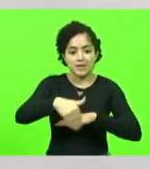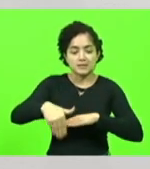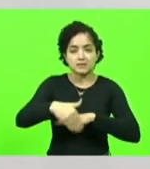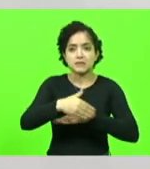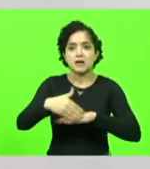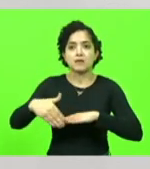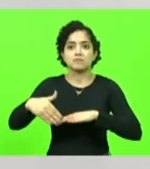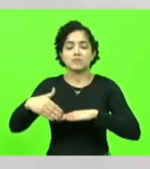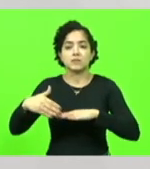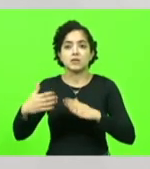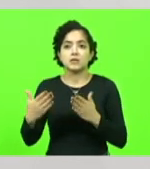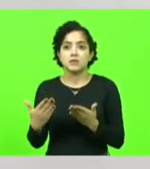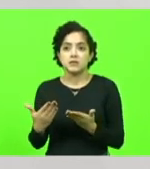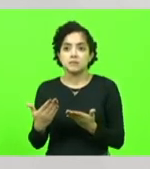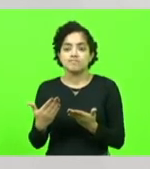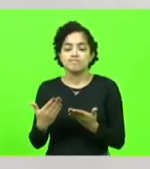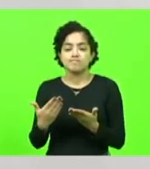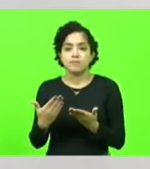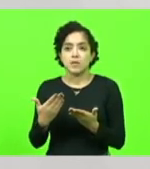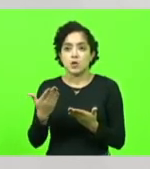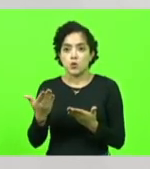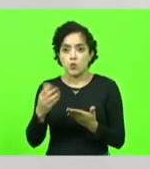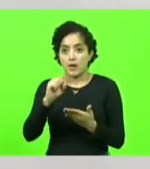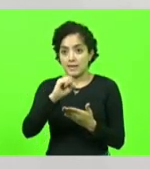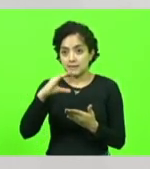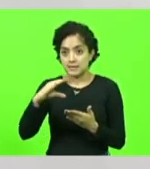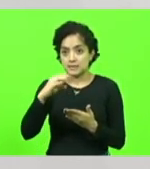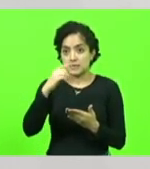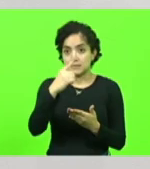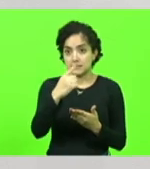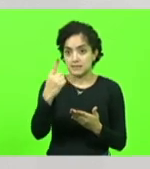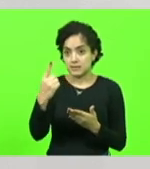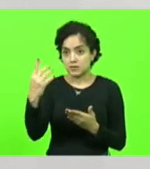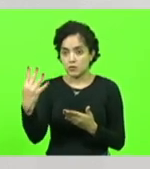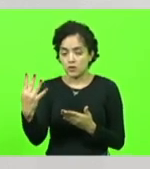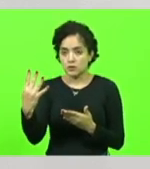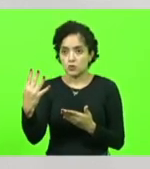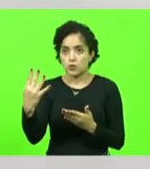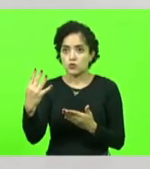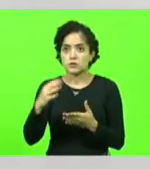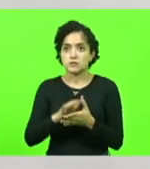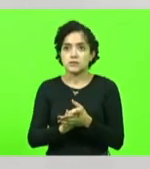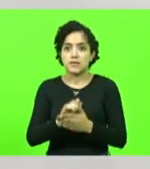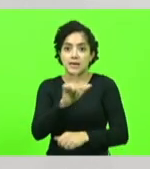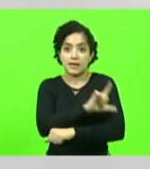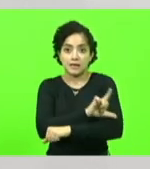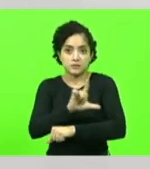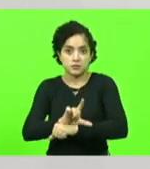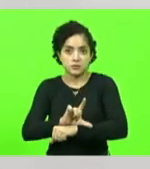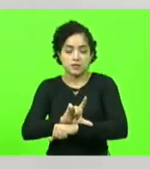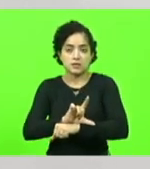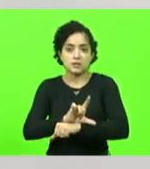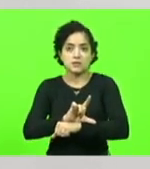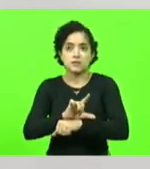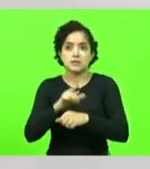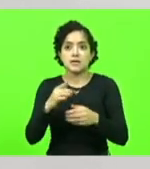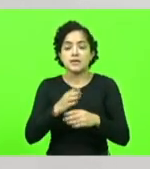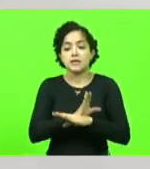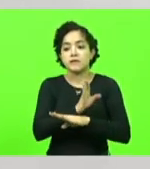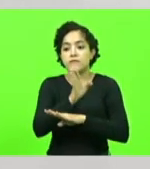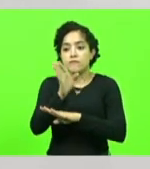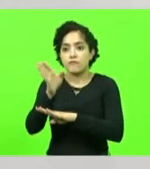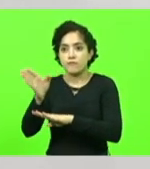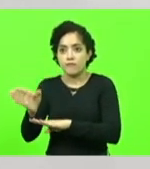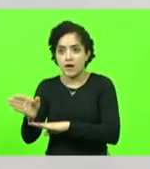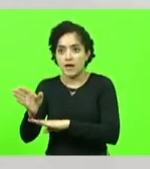rodovias. Por exemplo, quando você pega a SC-114, saindo de Lages, da BR-282, e tu vai para